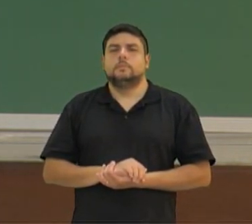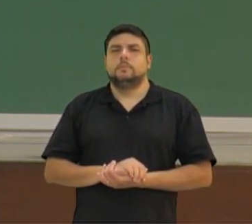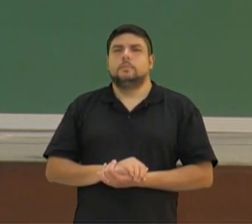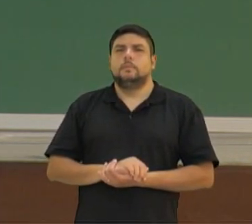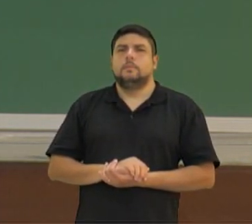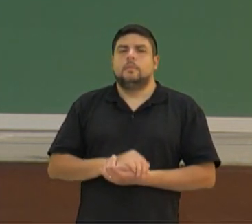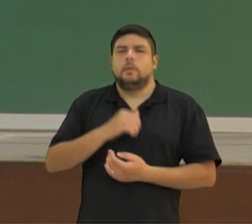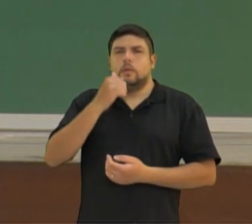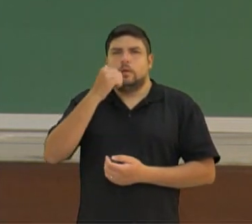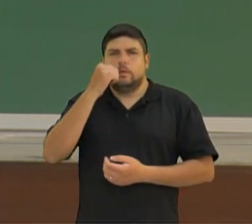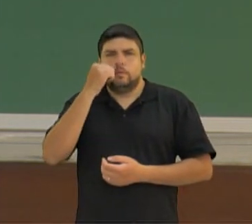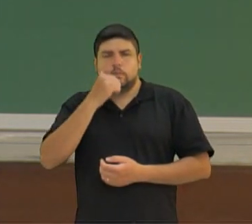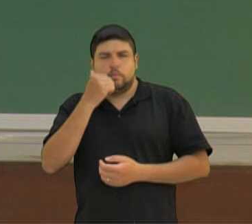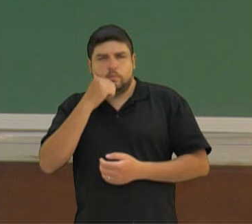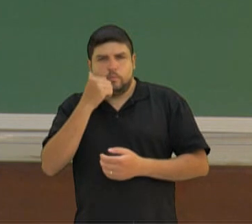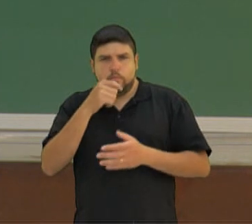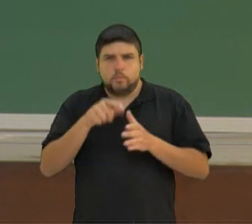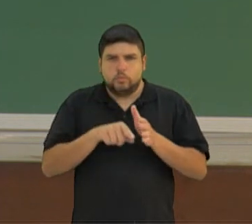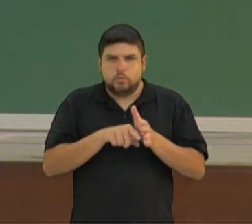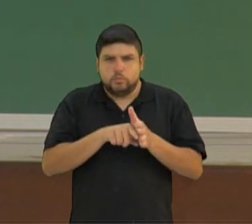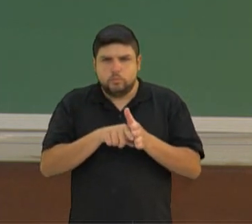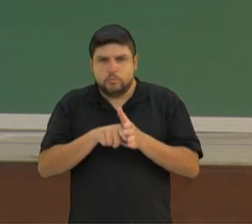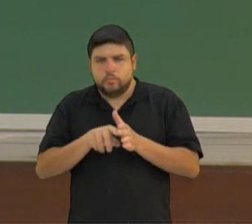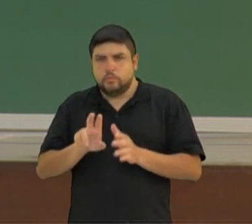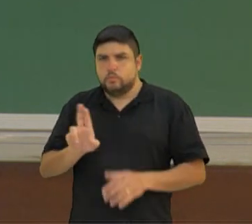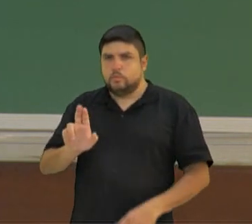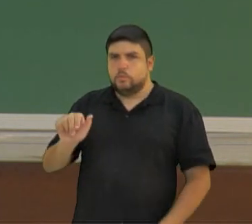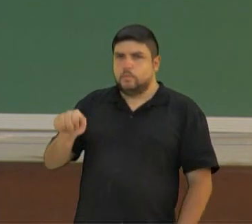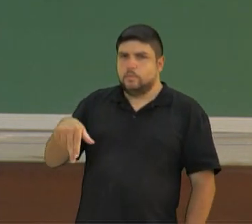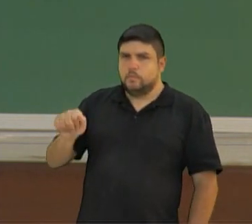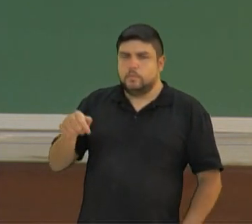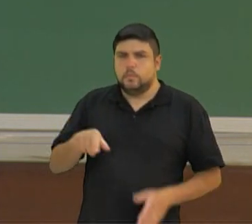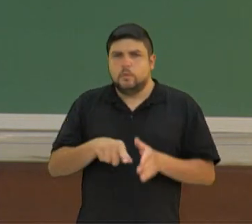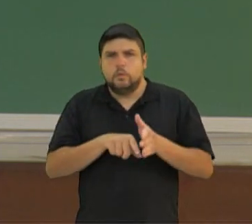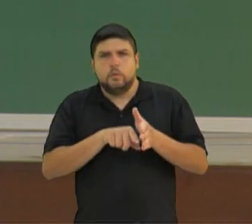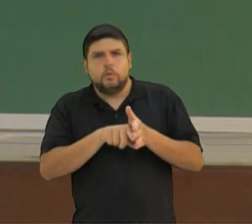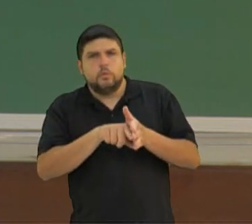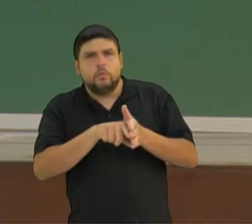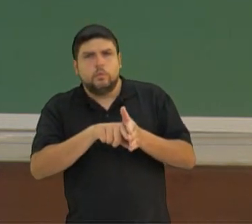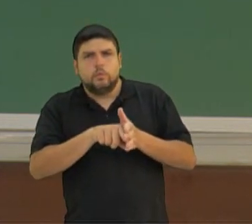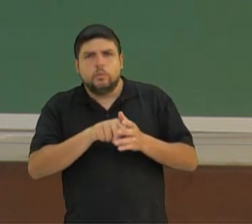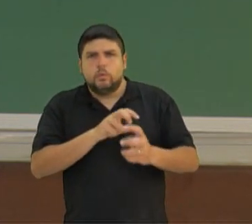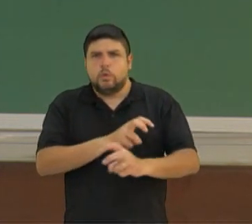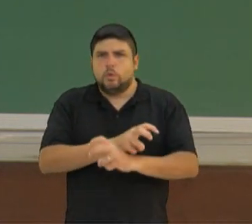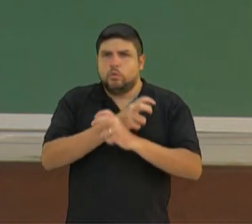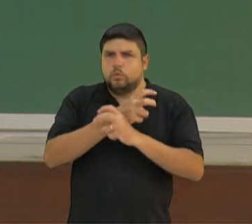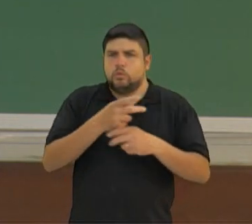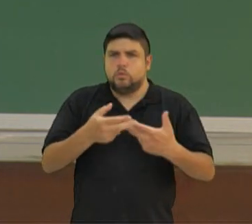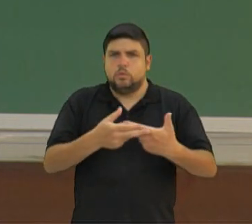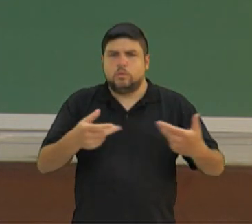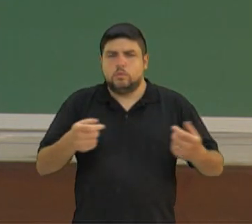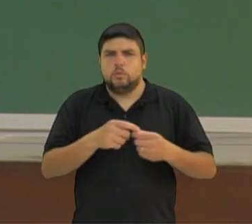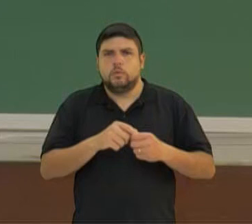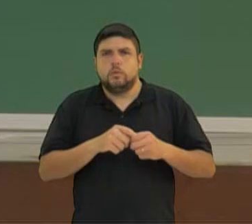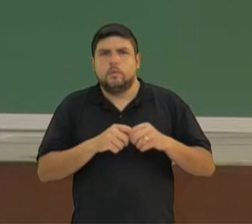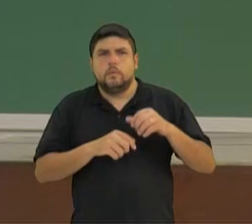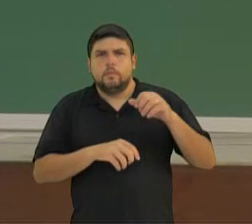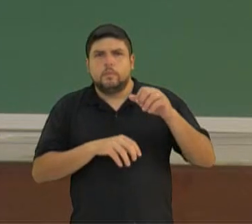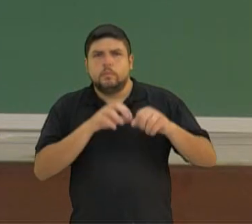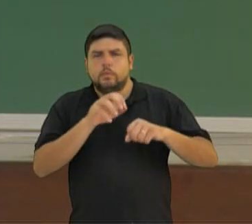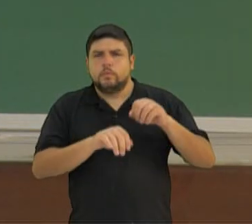Ana, descendentes do povo que era árabes e artesãos dos maias e